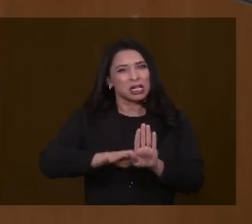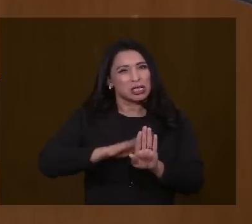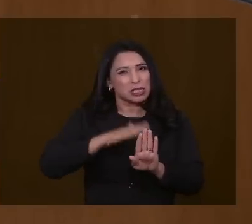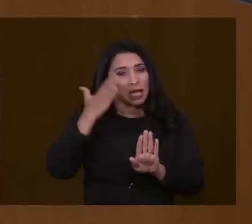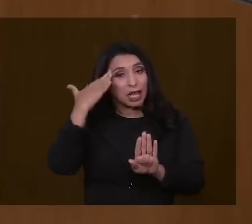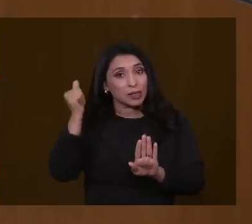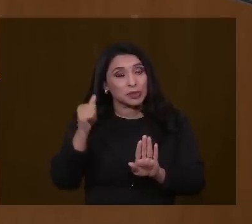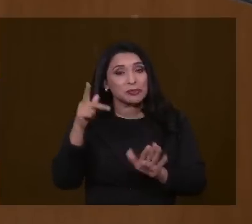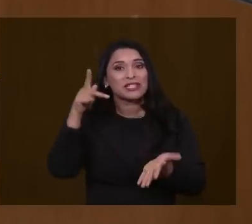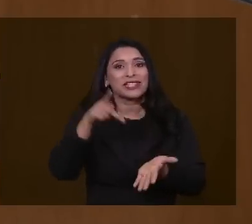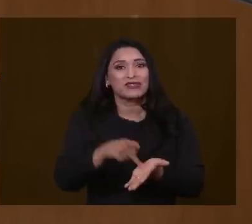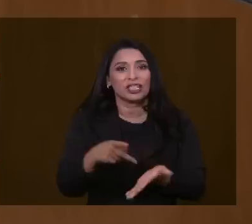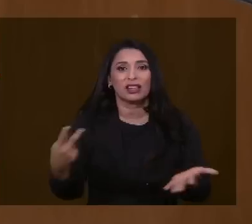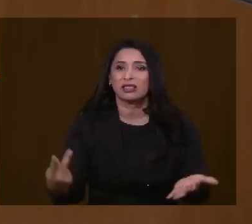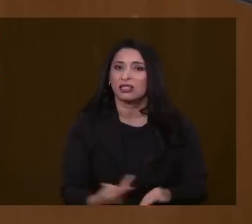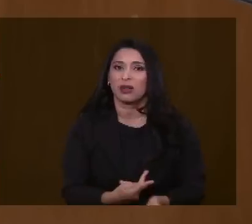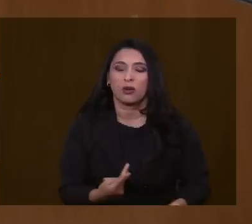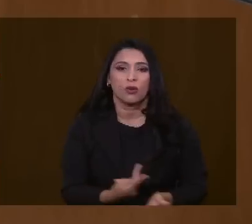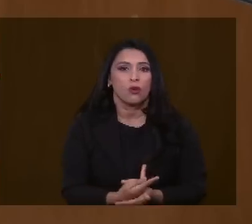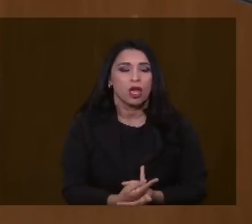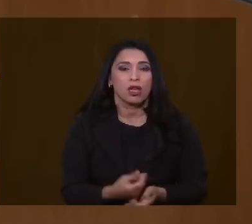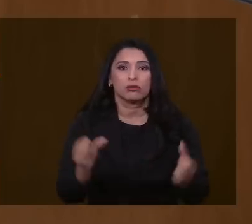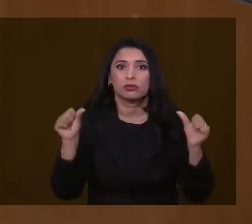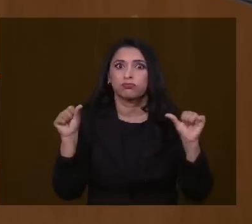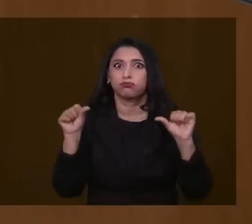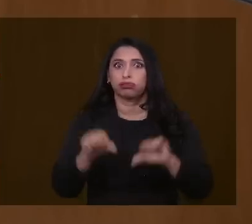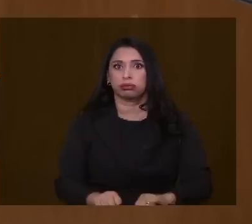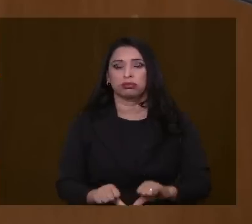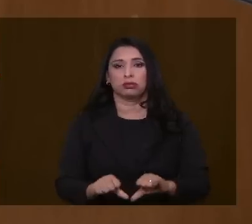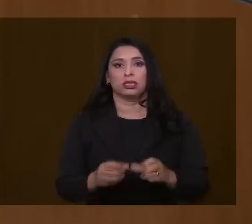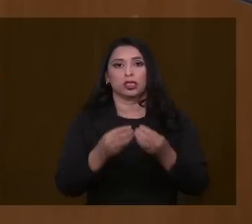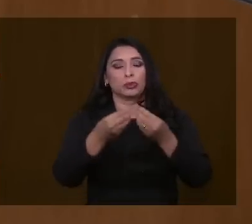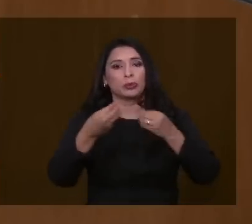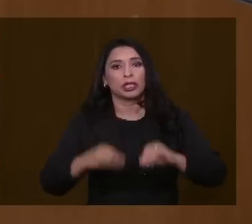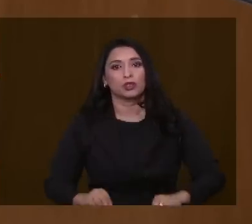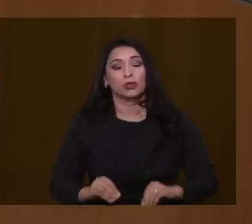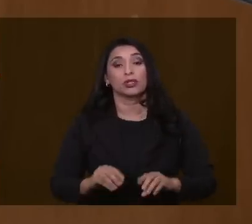erros irreparáveis, porque as causas